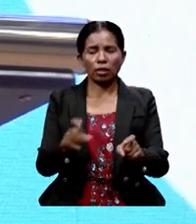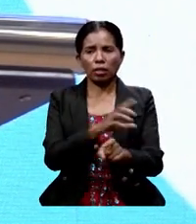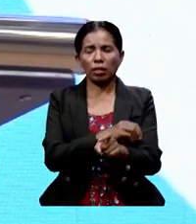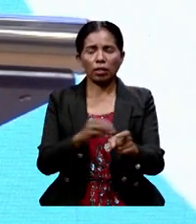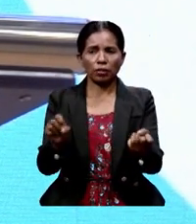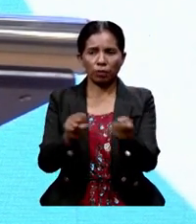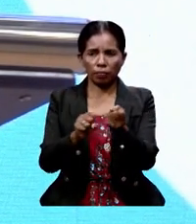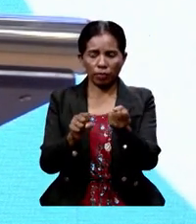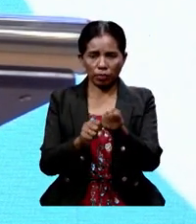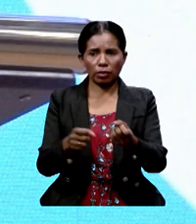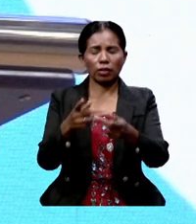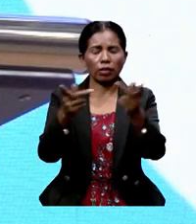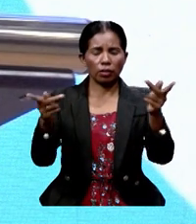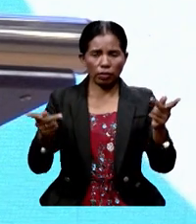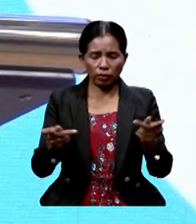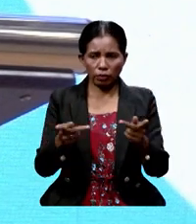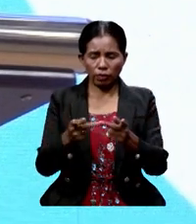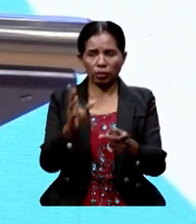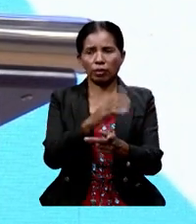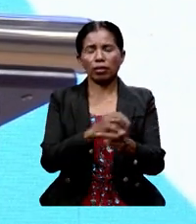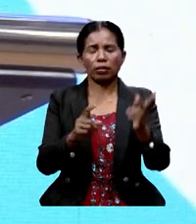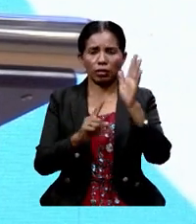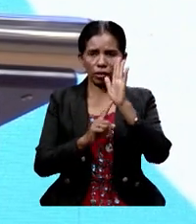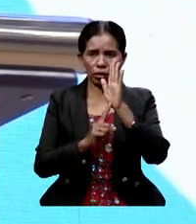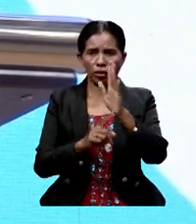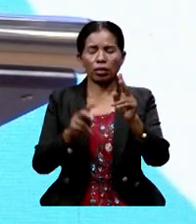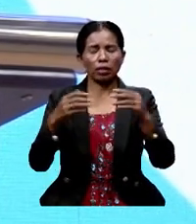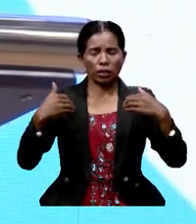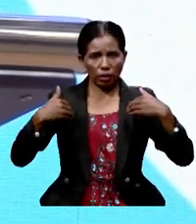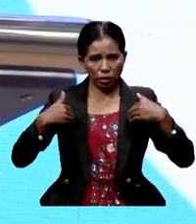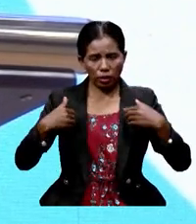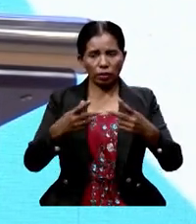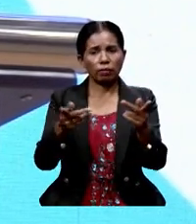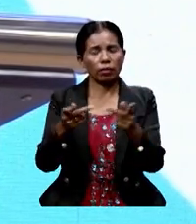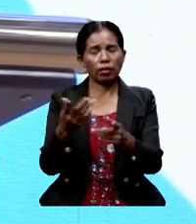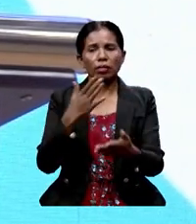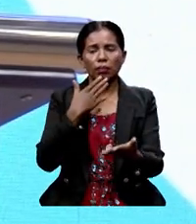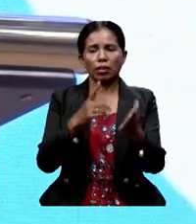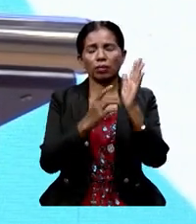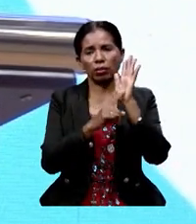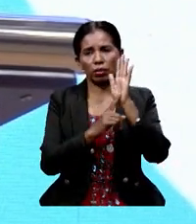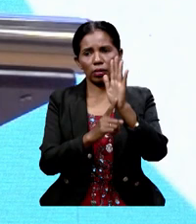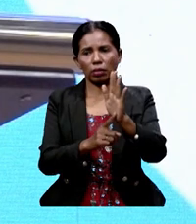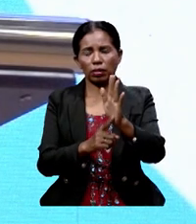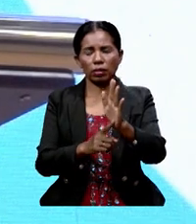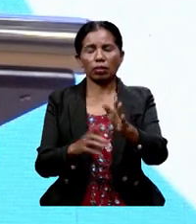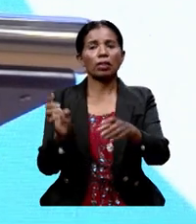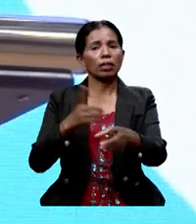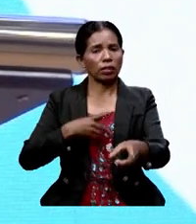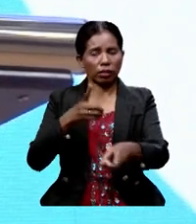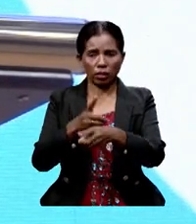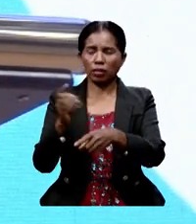imparciais e imunes à interferência de terceiros têm coragem para denunciar interesses económicos